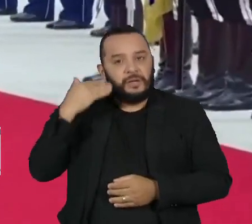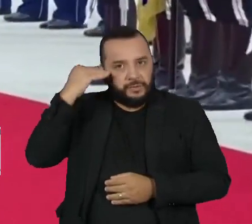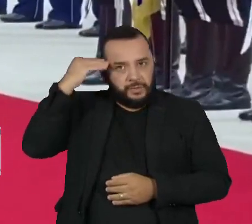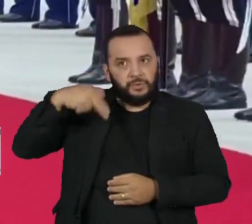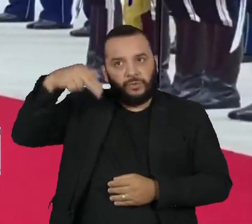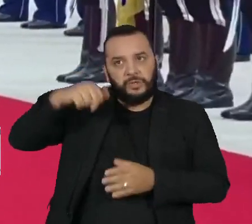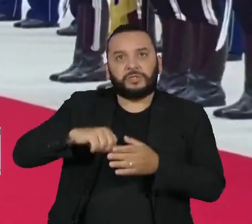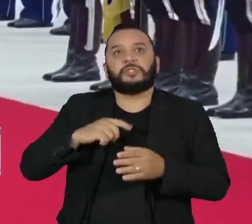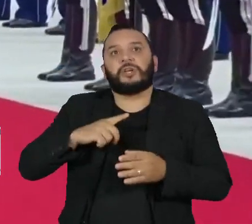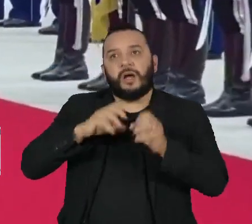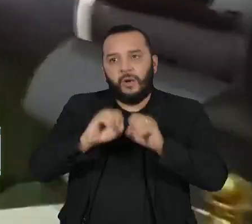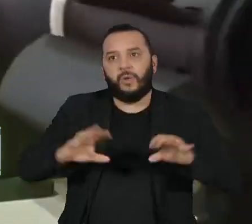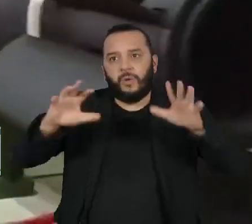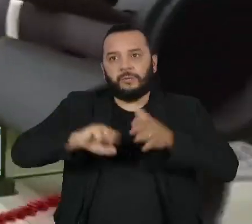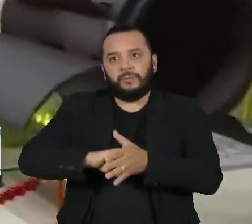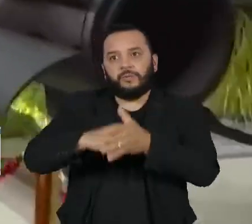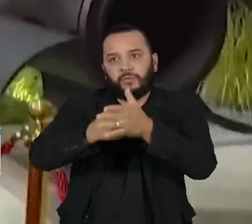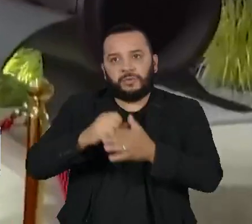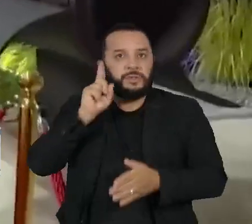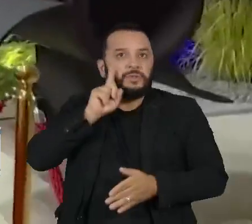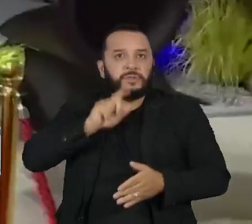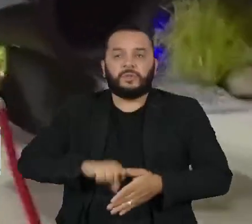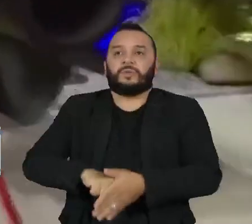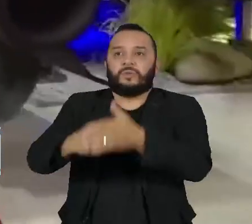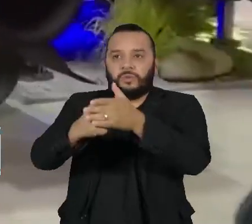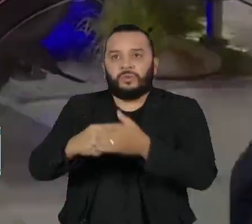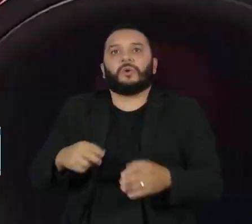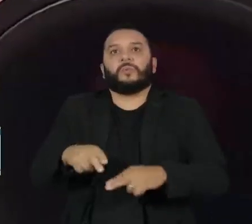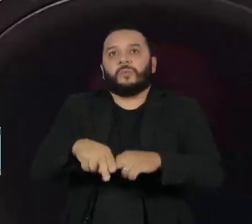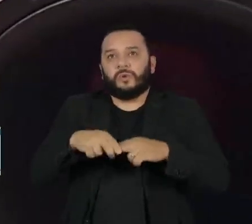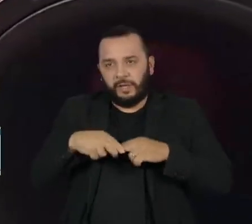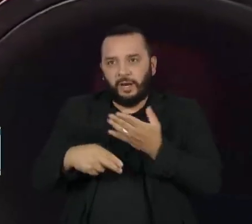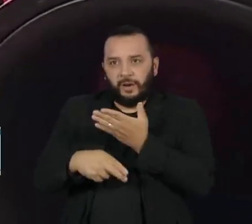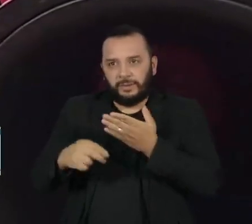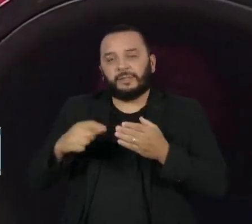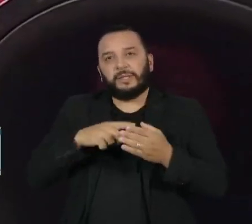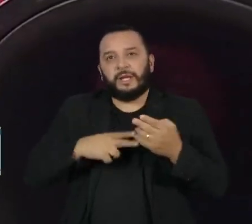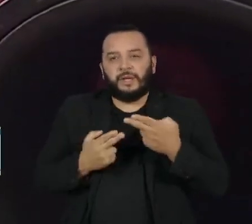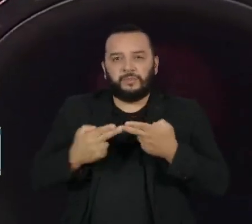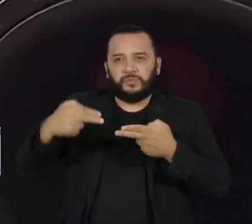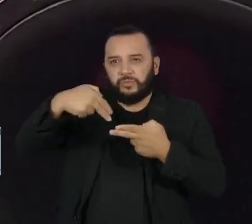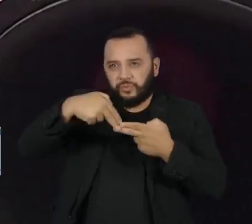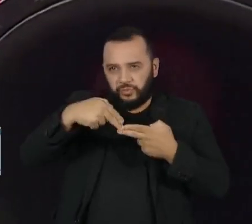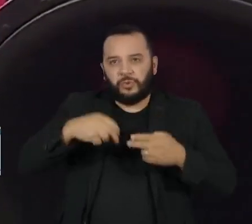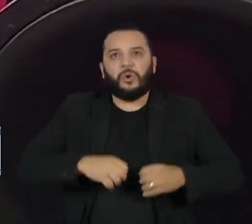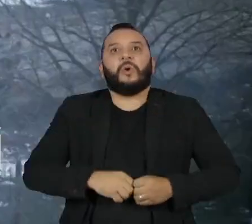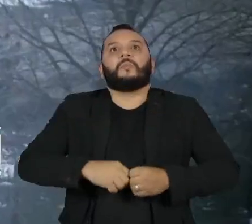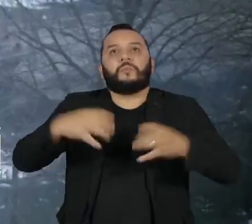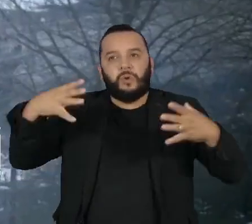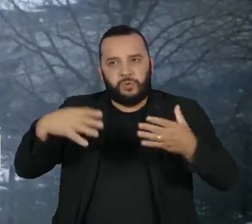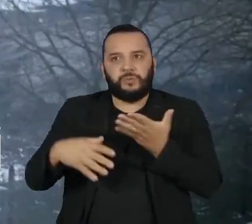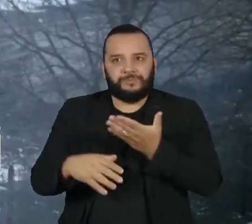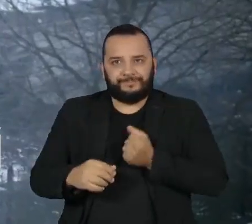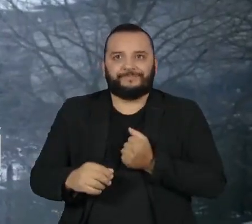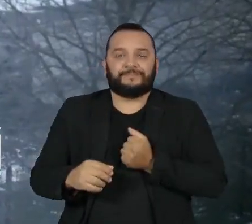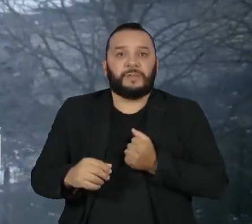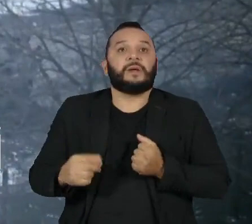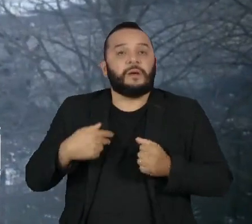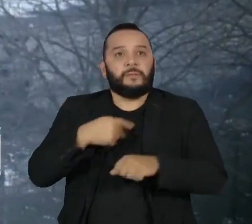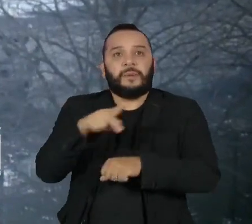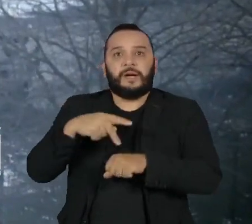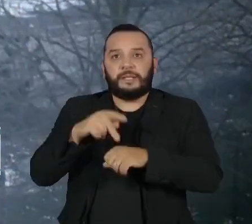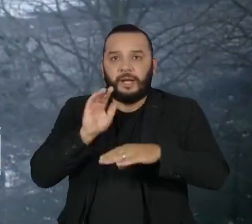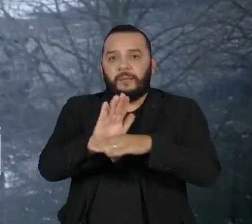Nações Unidas e dos Estados Unidos impostas por conta do programa de armas de destruição em massa de pyongyang e o país apoia